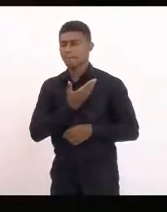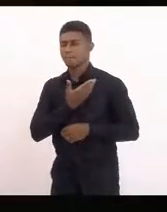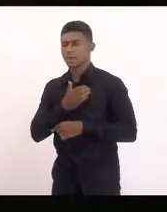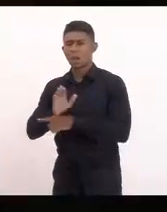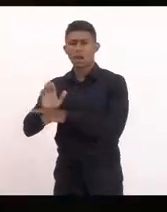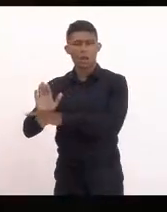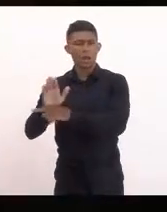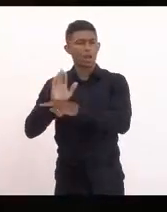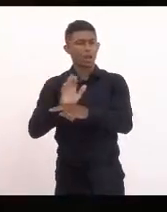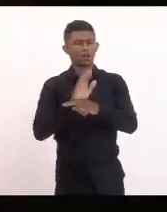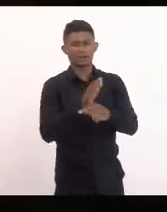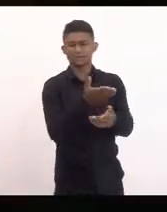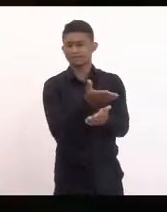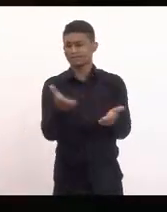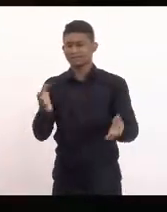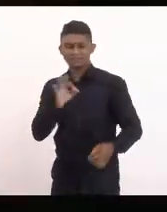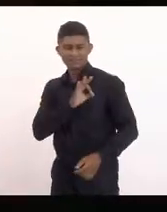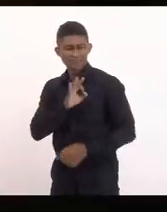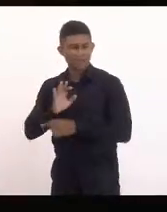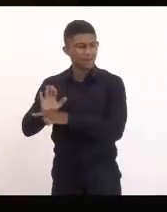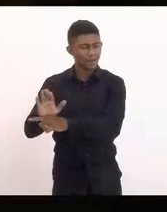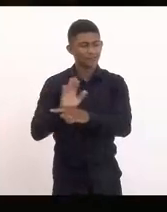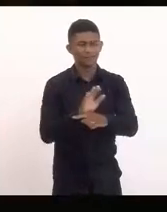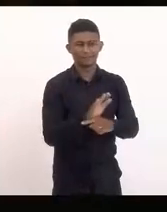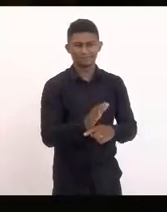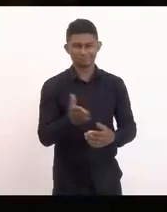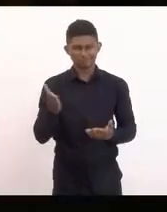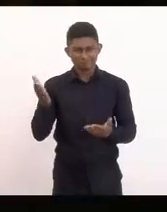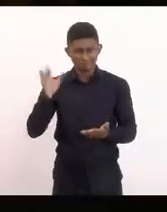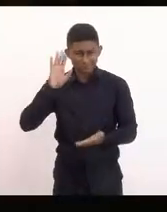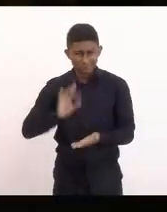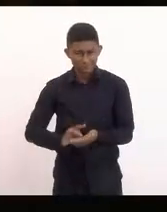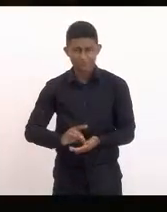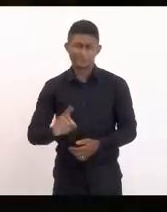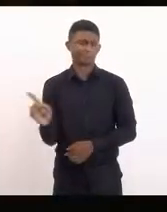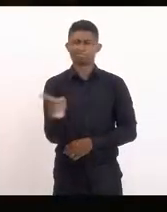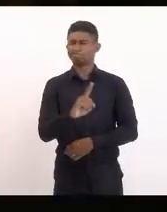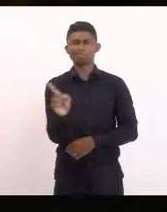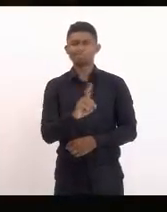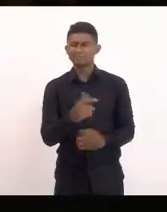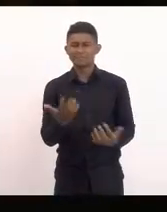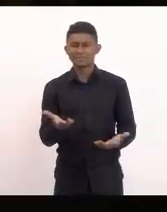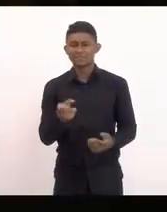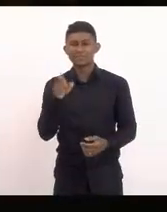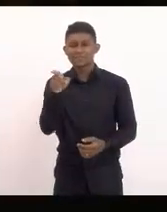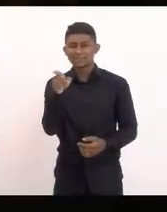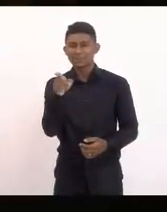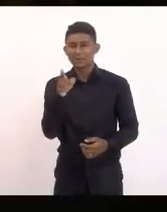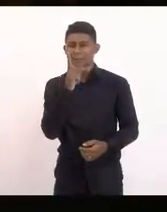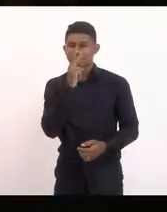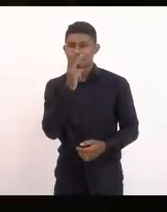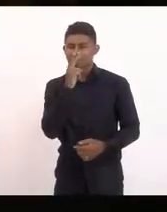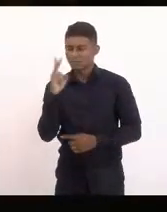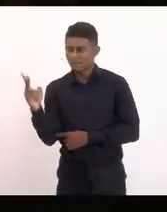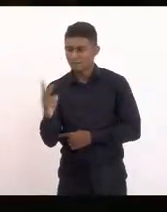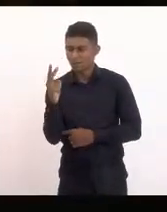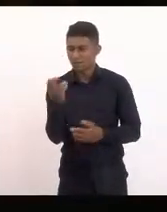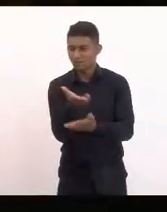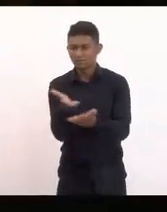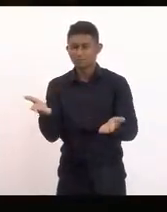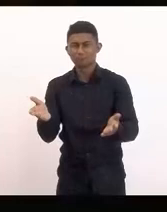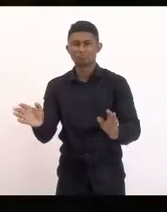dos agentes de segurança pública, na verdade, ele está destruindo a possibilidade de reconhecer esses profissionais que estão na